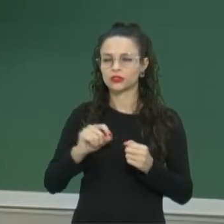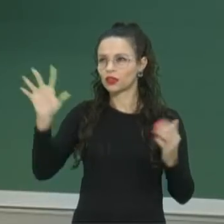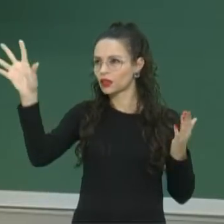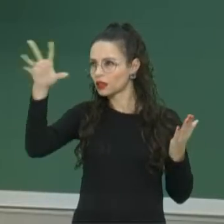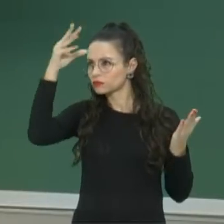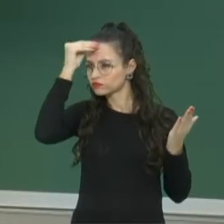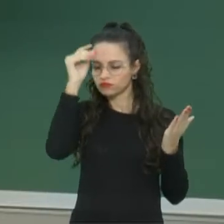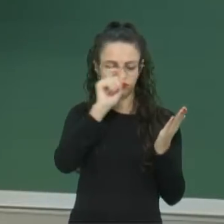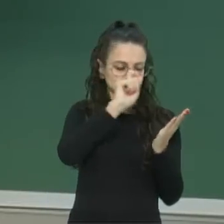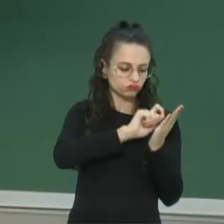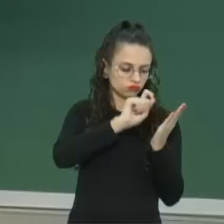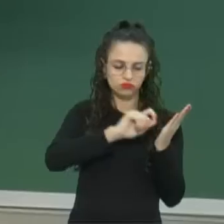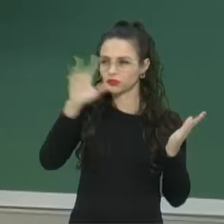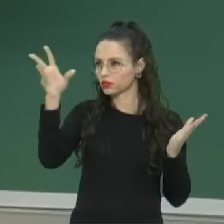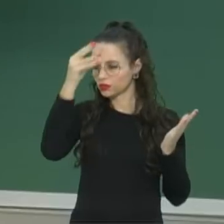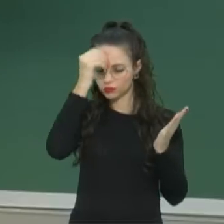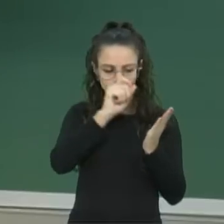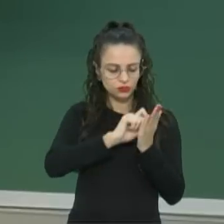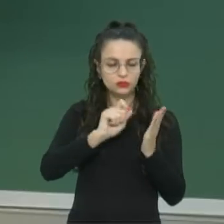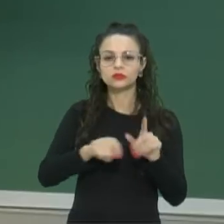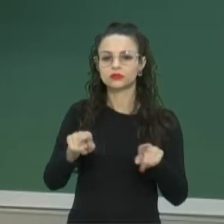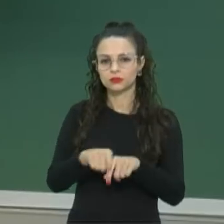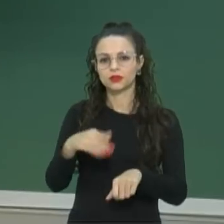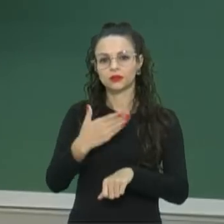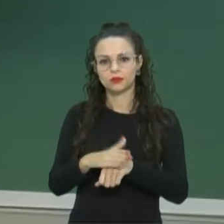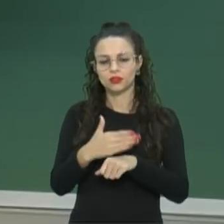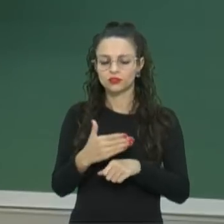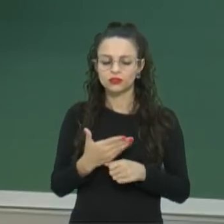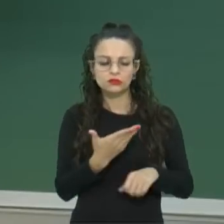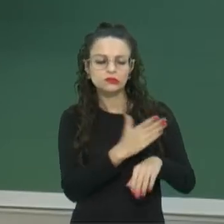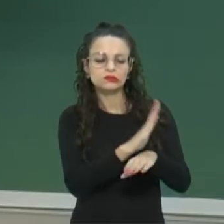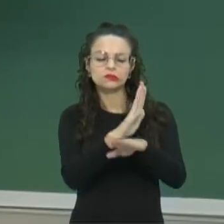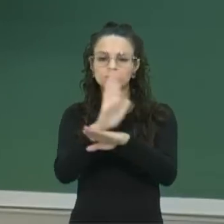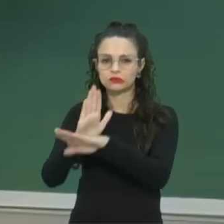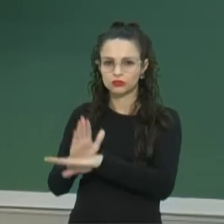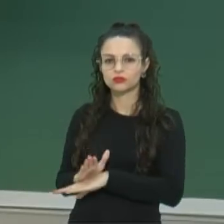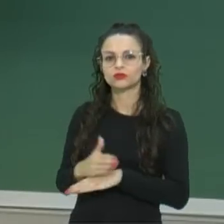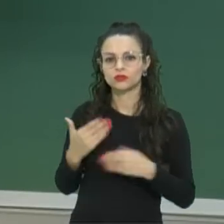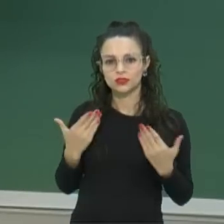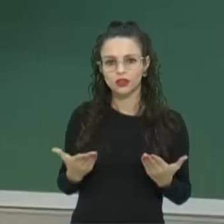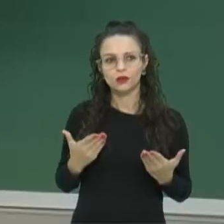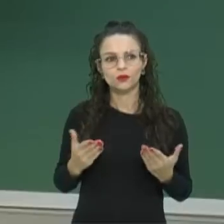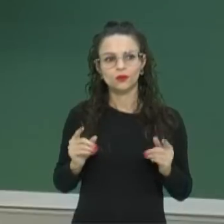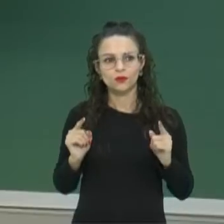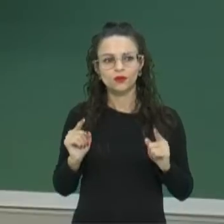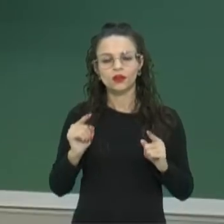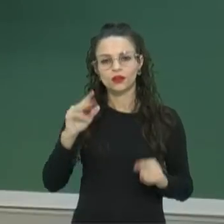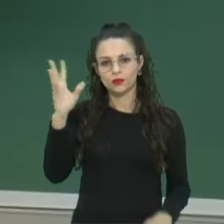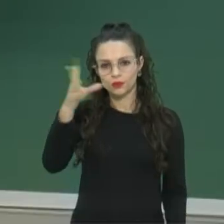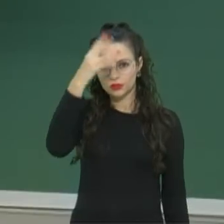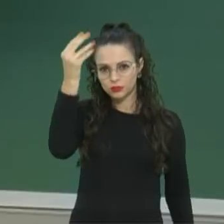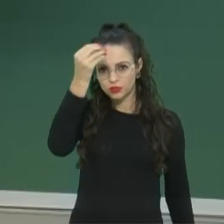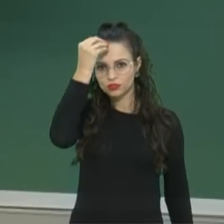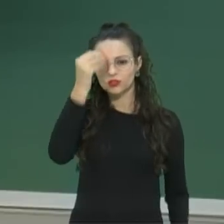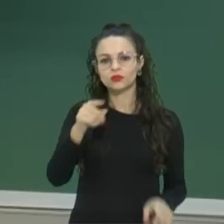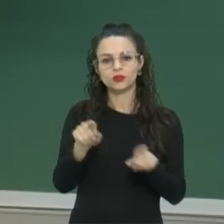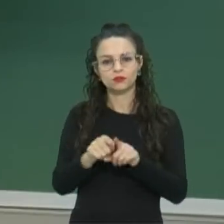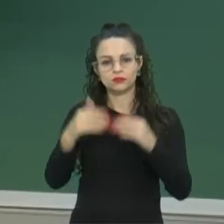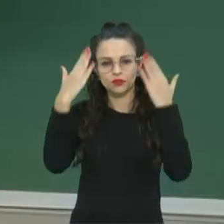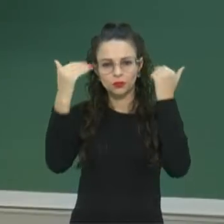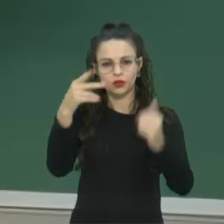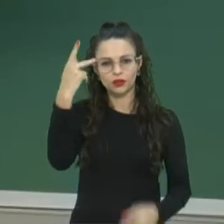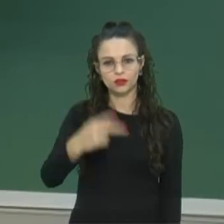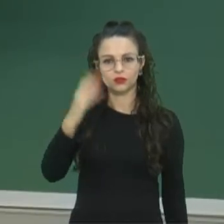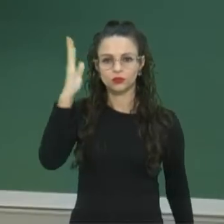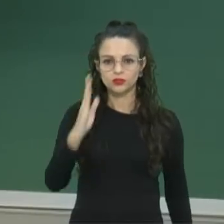E indicava, ao mesmo tempo, a prática da caridade. Então, o exercício do espiritismo, né, é muito conhecido no